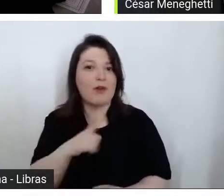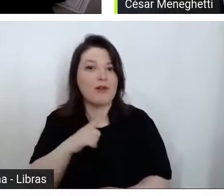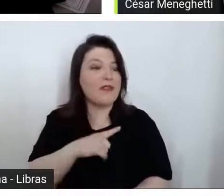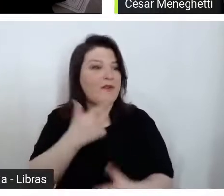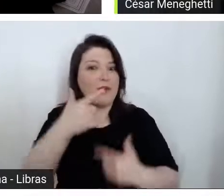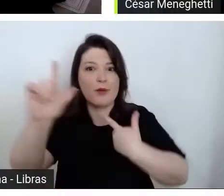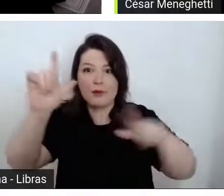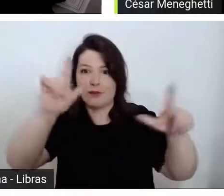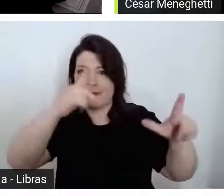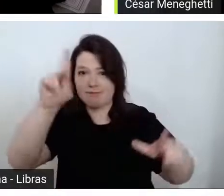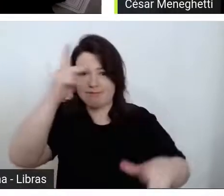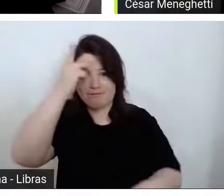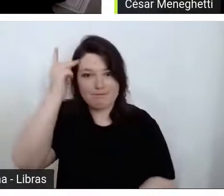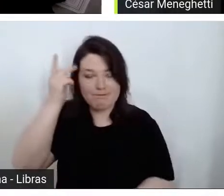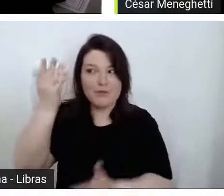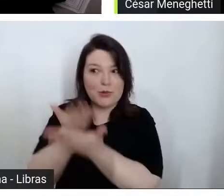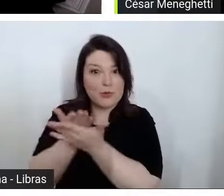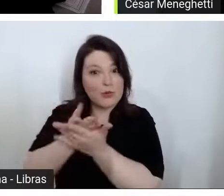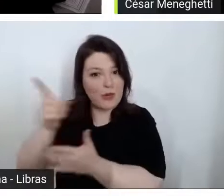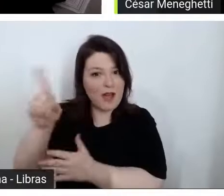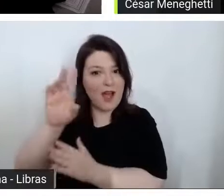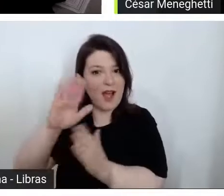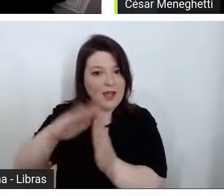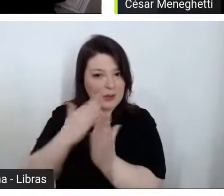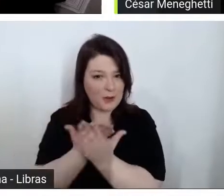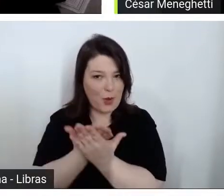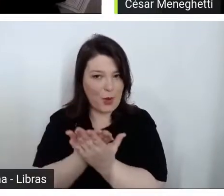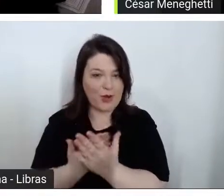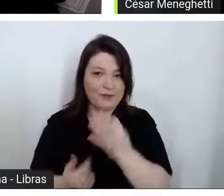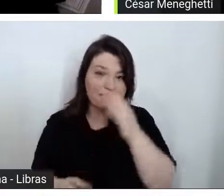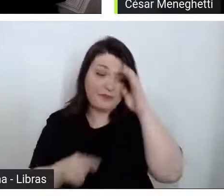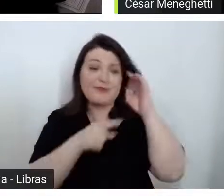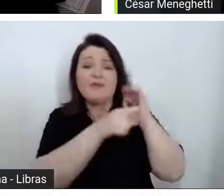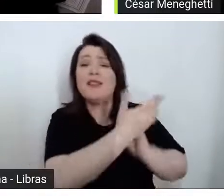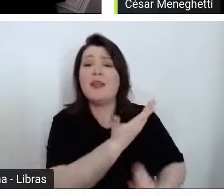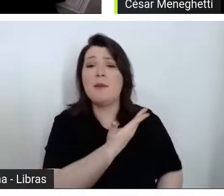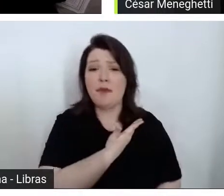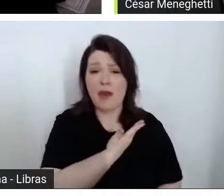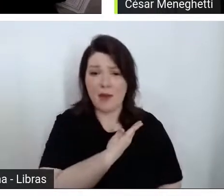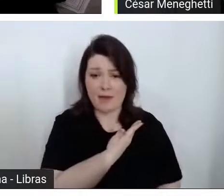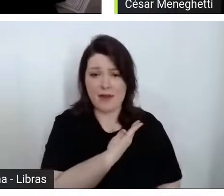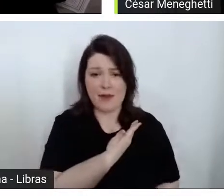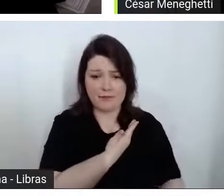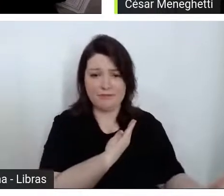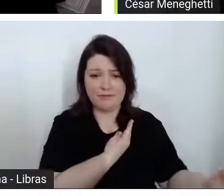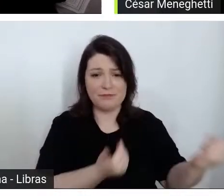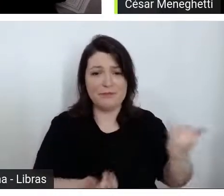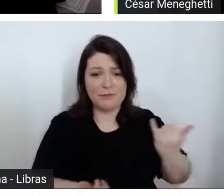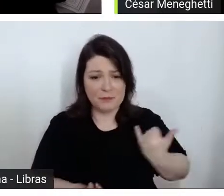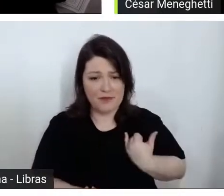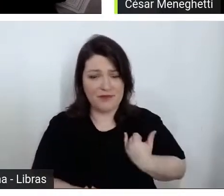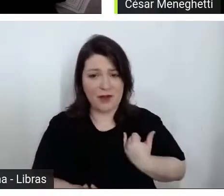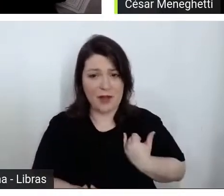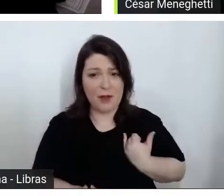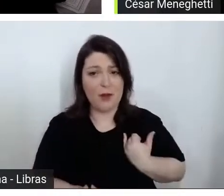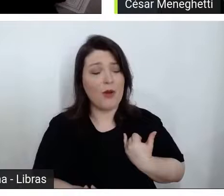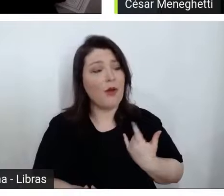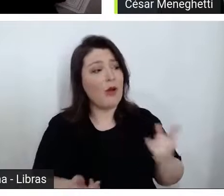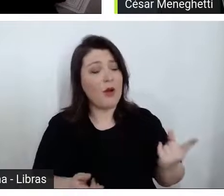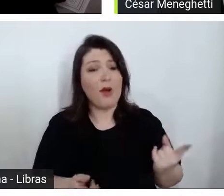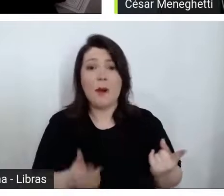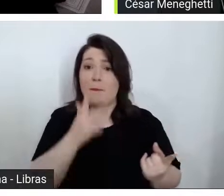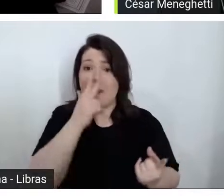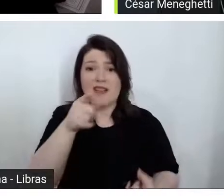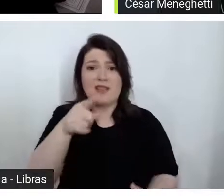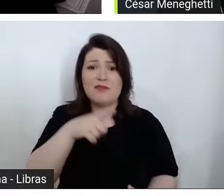e era, essa minha amiga tinha dito que é realmente você se sentia no meio do cinema, porque